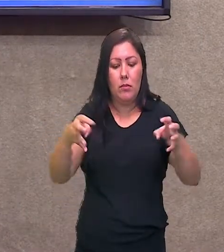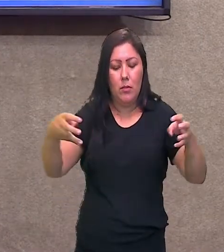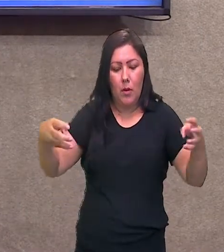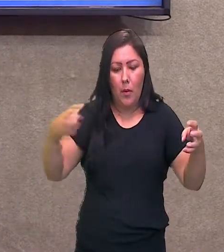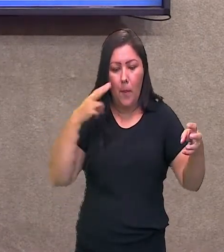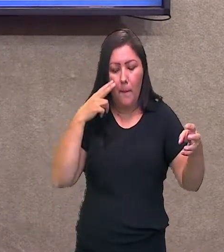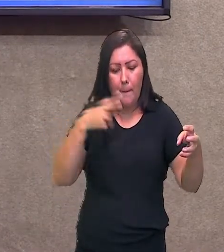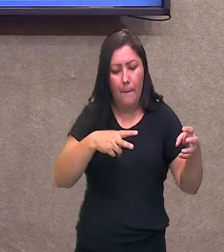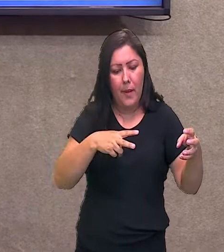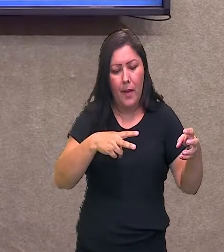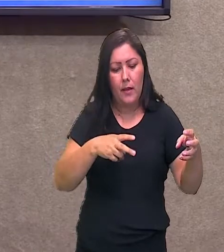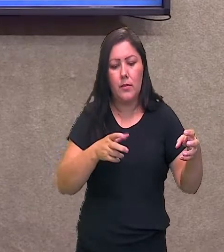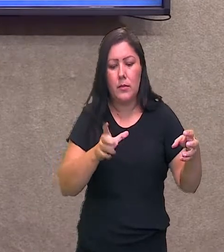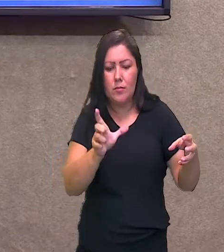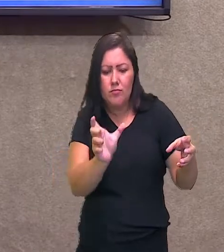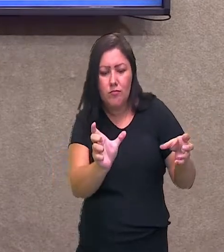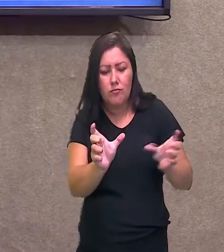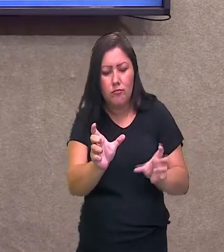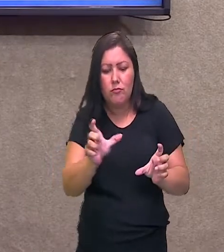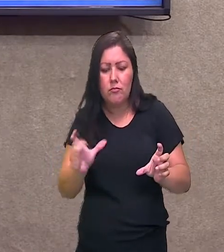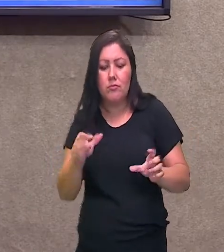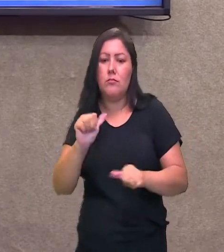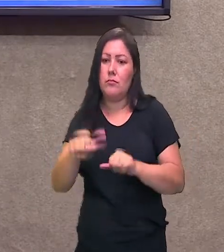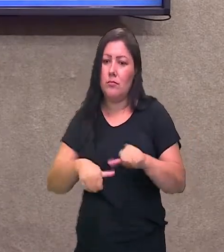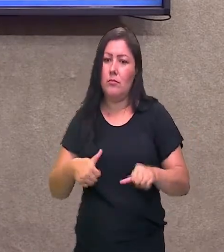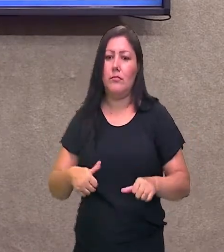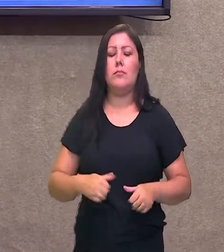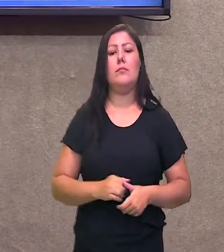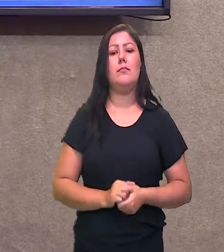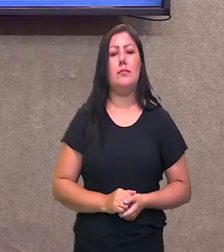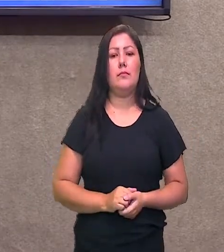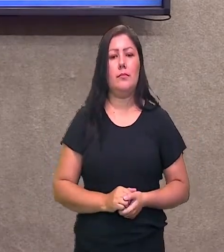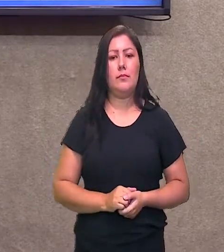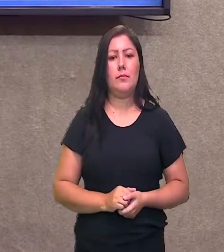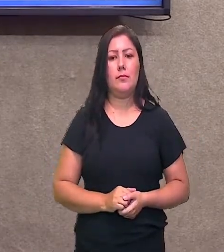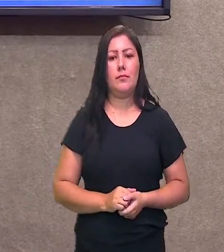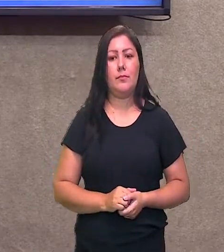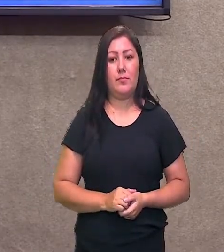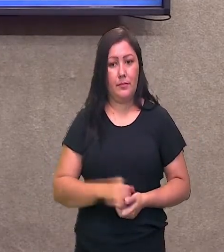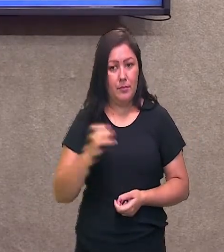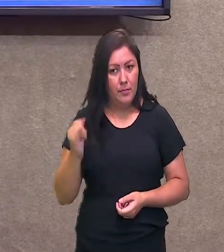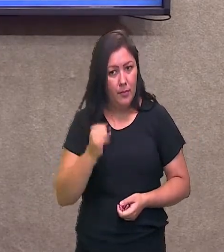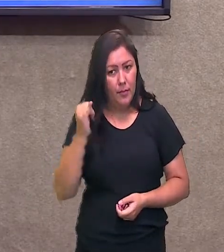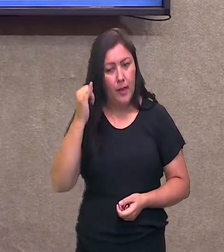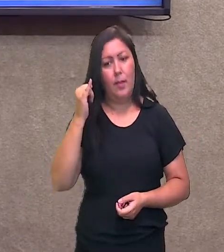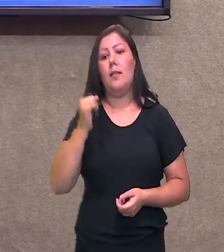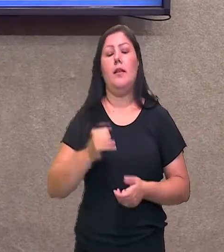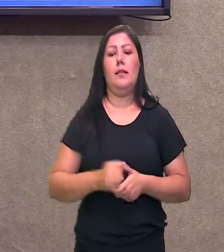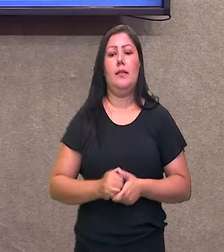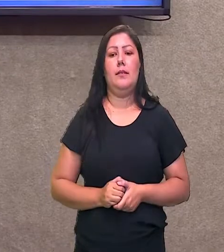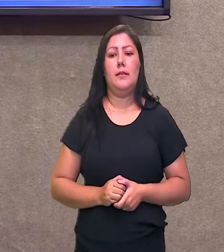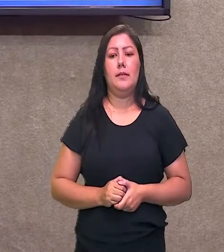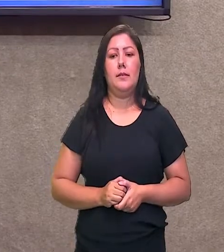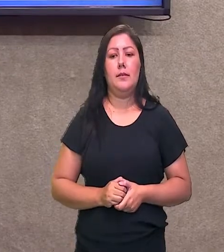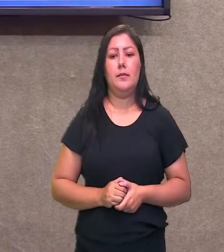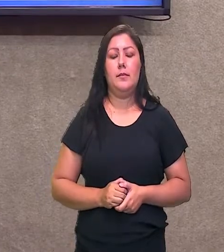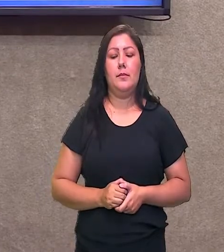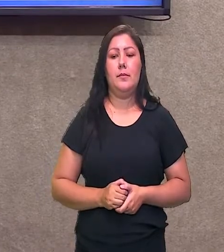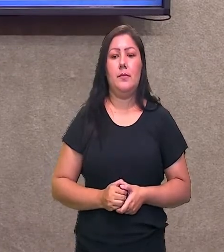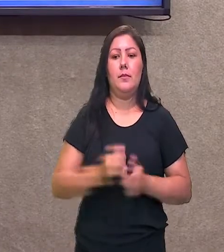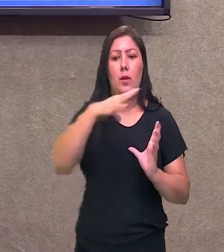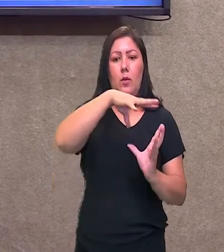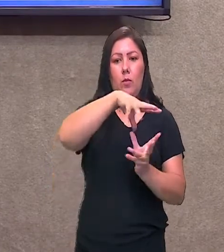Tá certo? É por isso que nós voltamos a falar. Mapa tem data